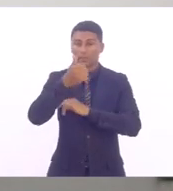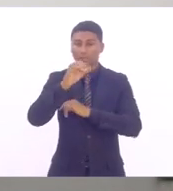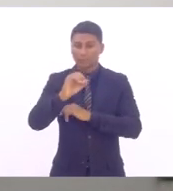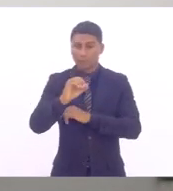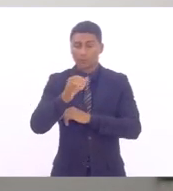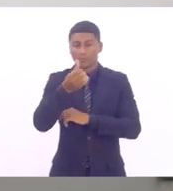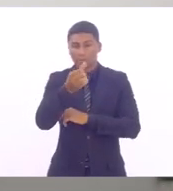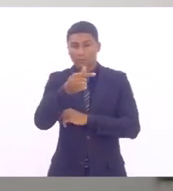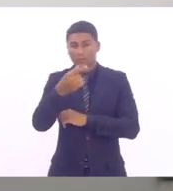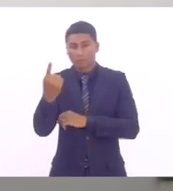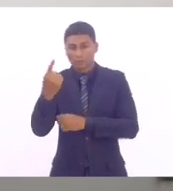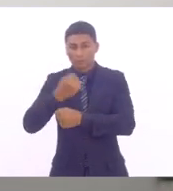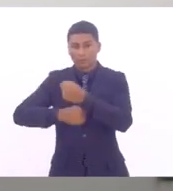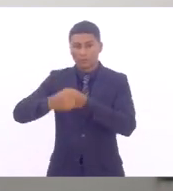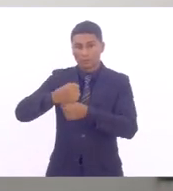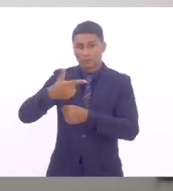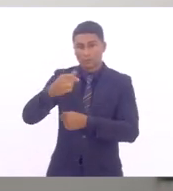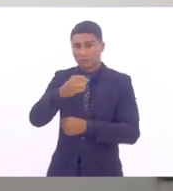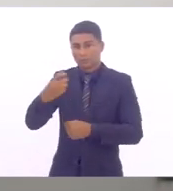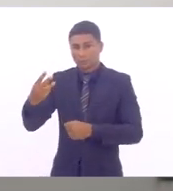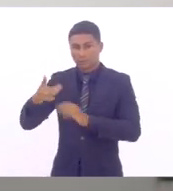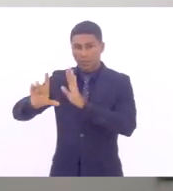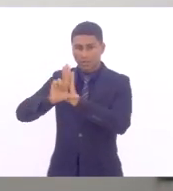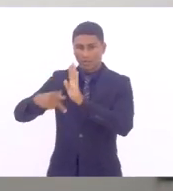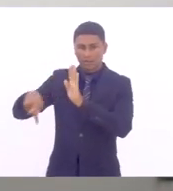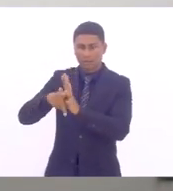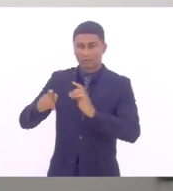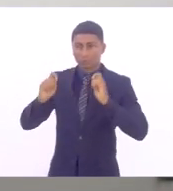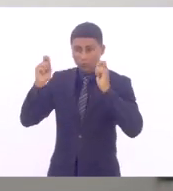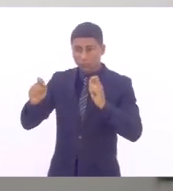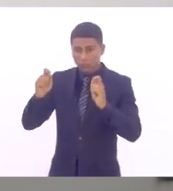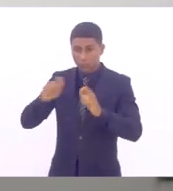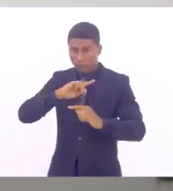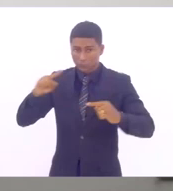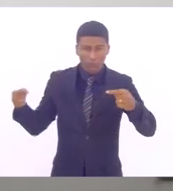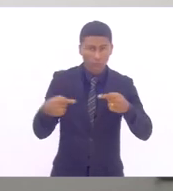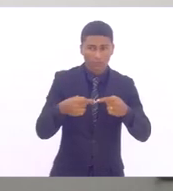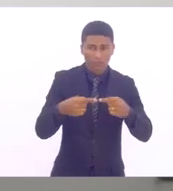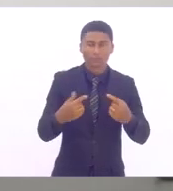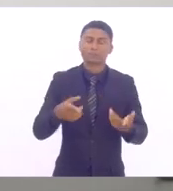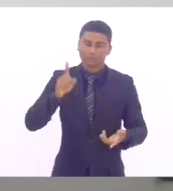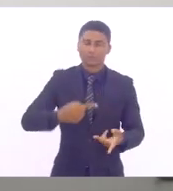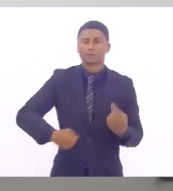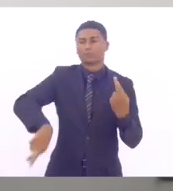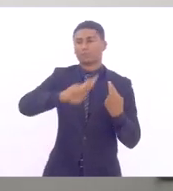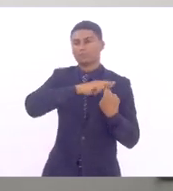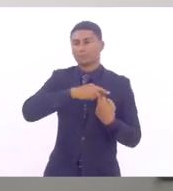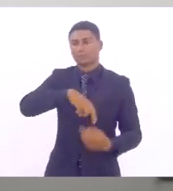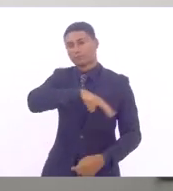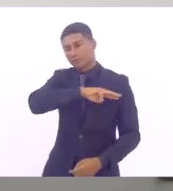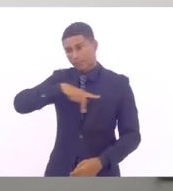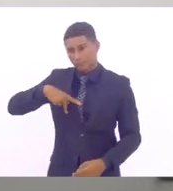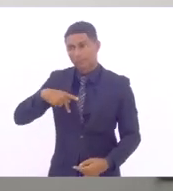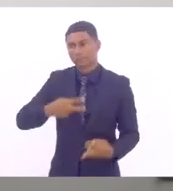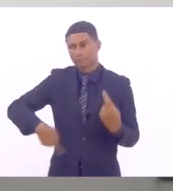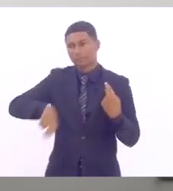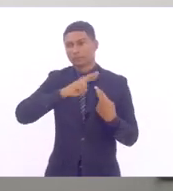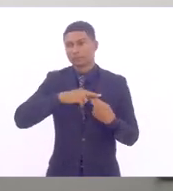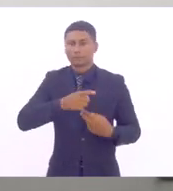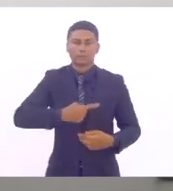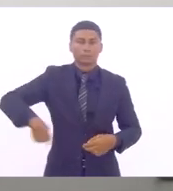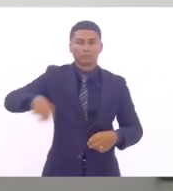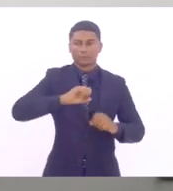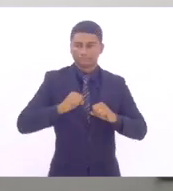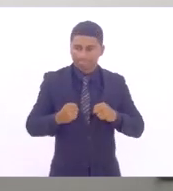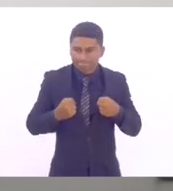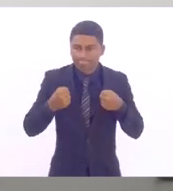2003, que é o Estatuto do Torcedor. Então, esse é o papel do Ministério Público. Estamos tentando, ao máximo, atuar de forma